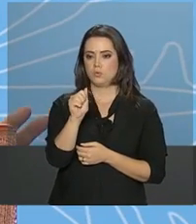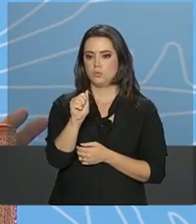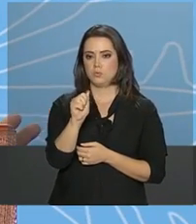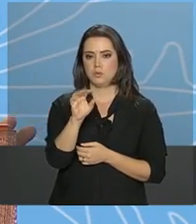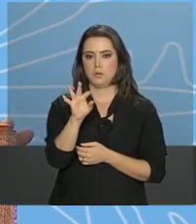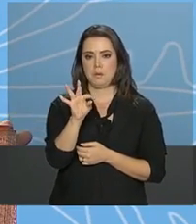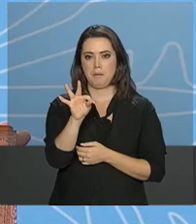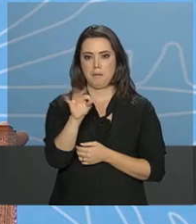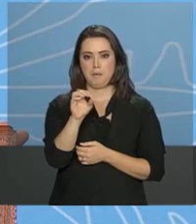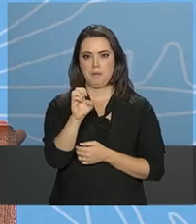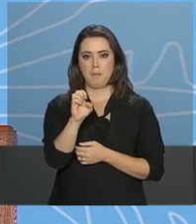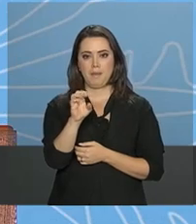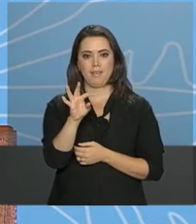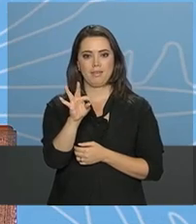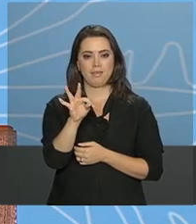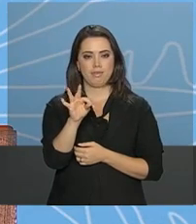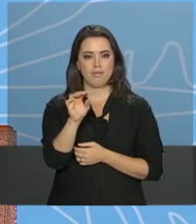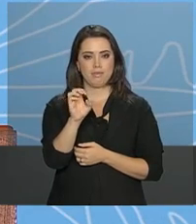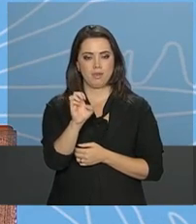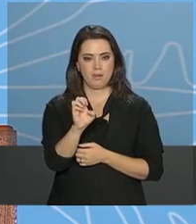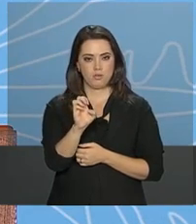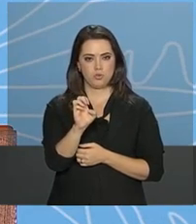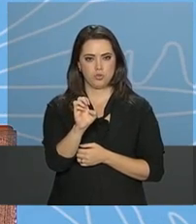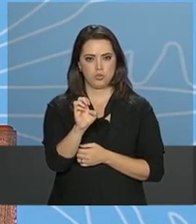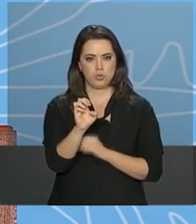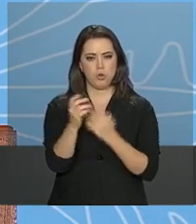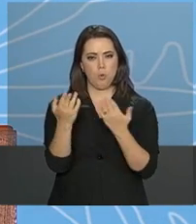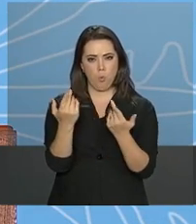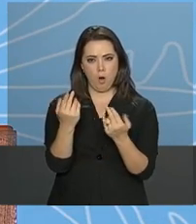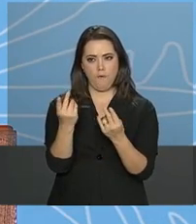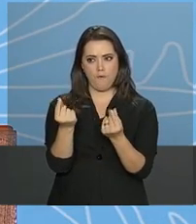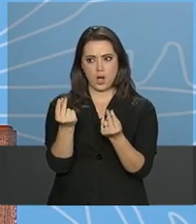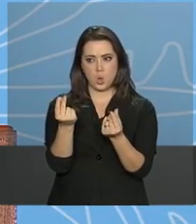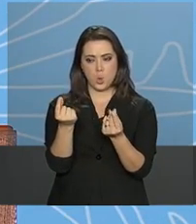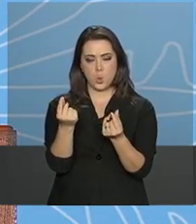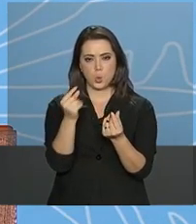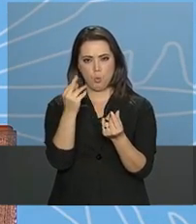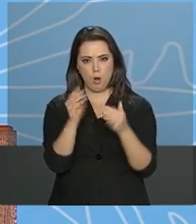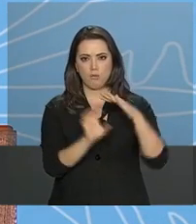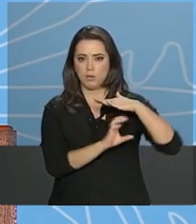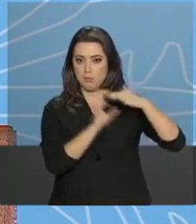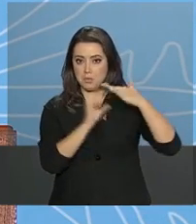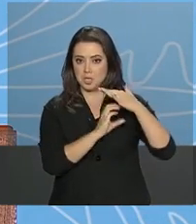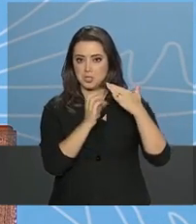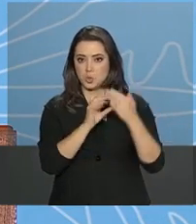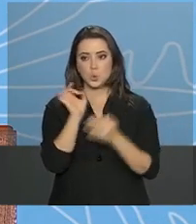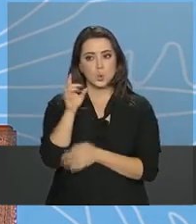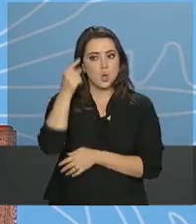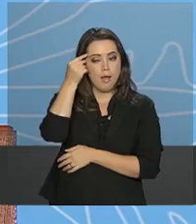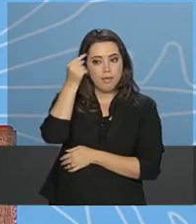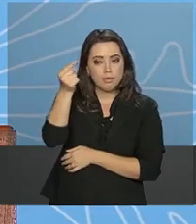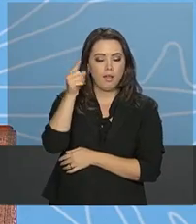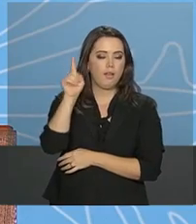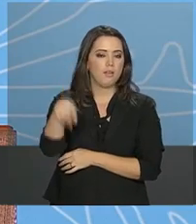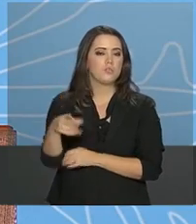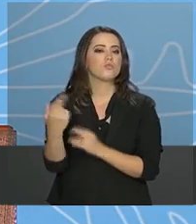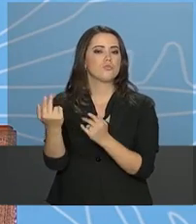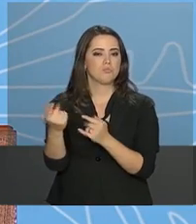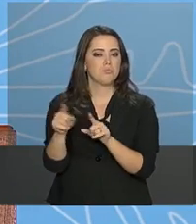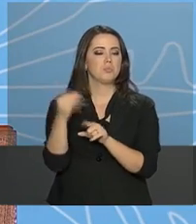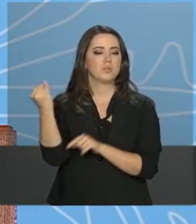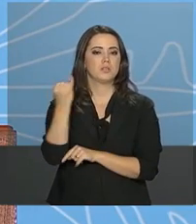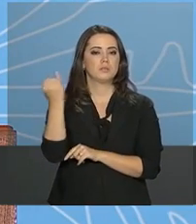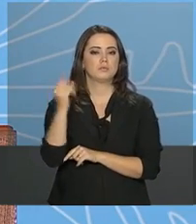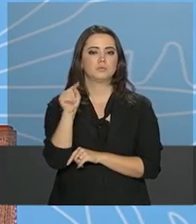uma fábrica. Quantas não são as grandes empresas, está aqui uma grande empresa, o Boticário,